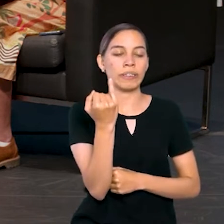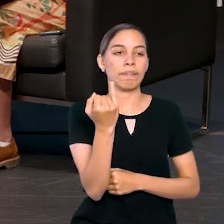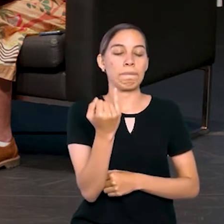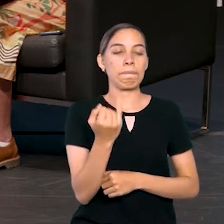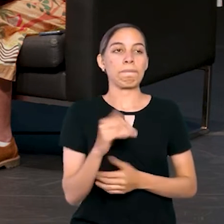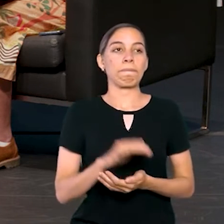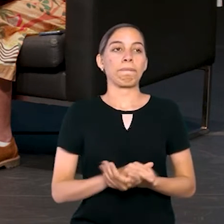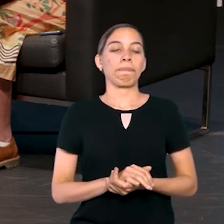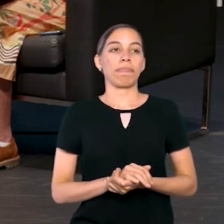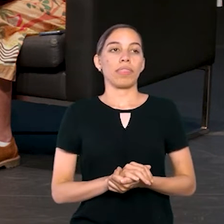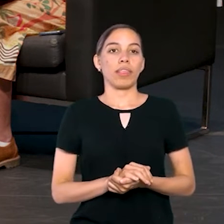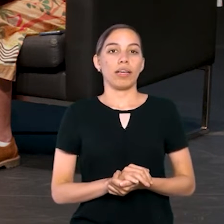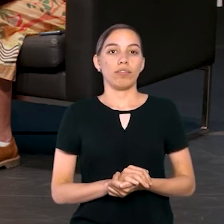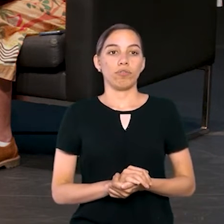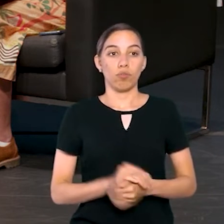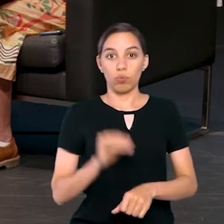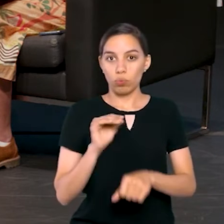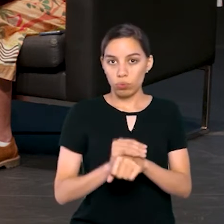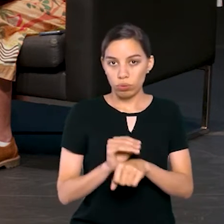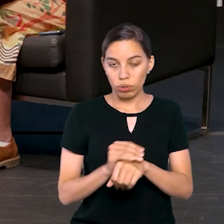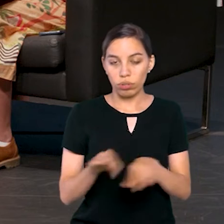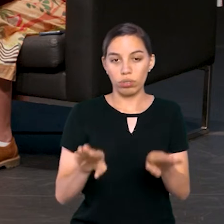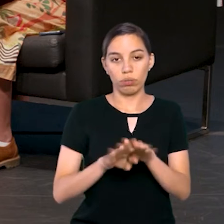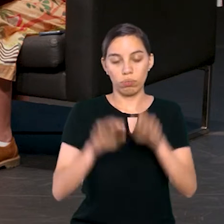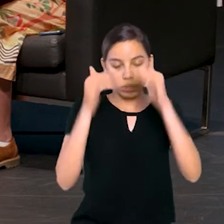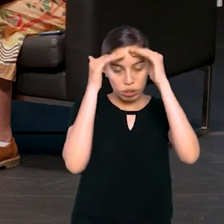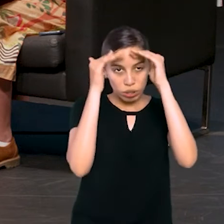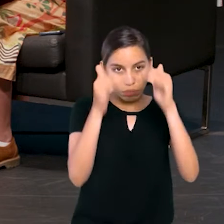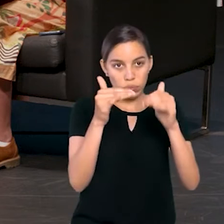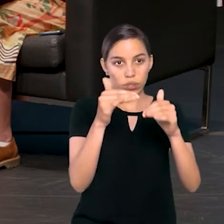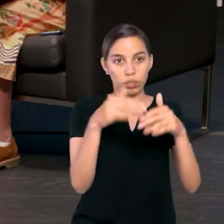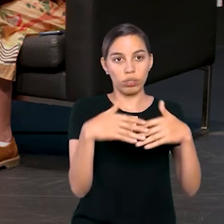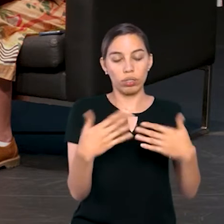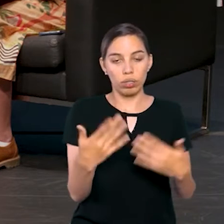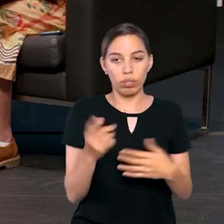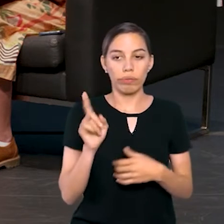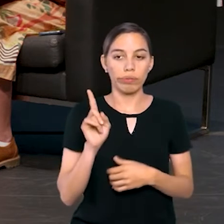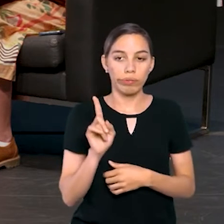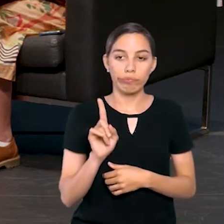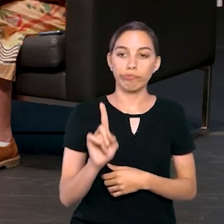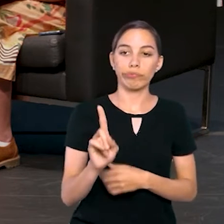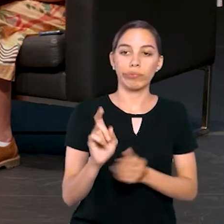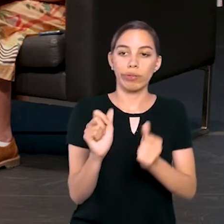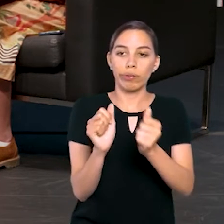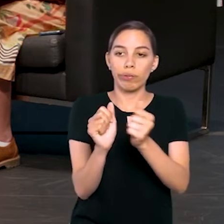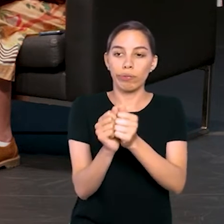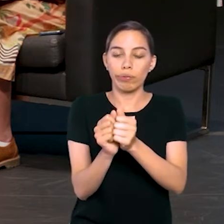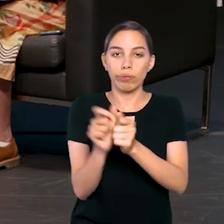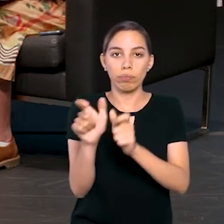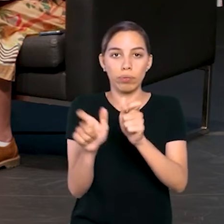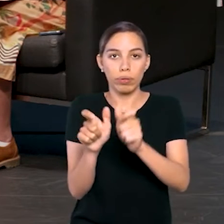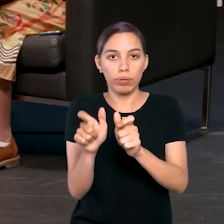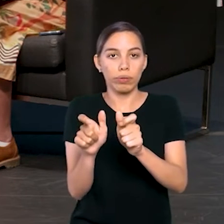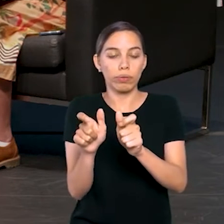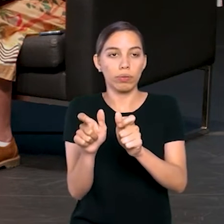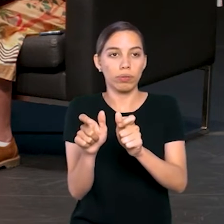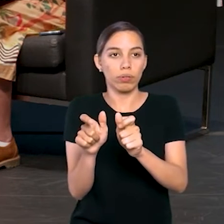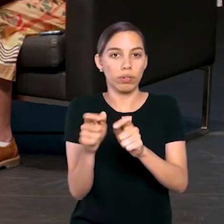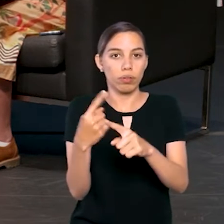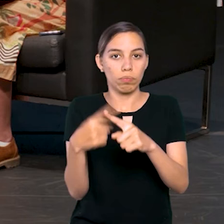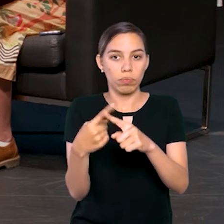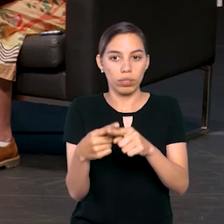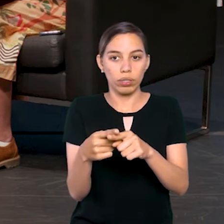respeito, em especial aos nossos mais velhos. Então, eu vou estar ali, ó, na frente, para que o tempo não seja